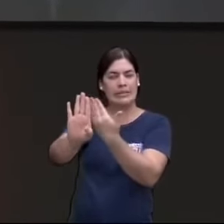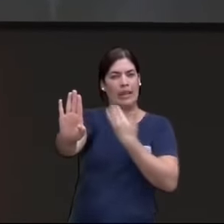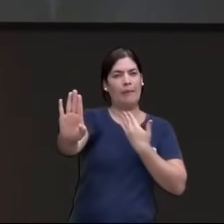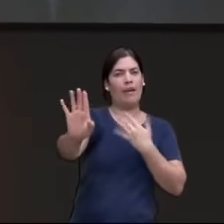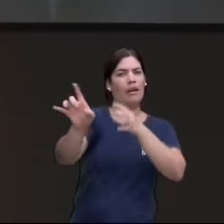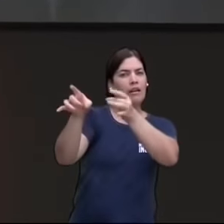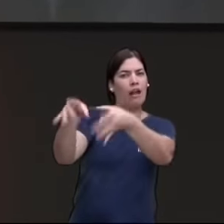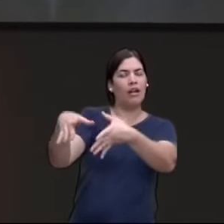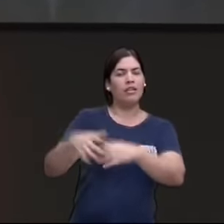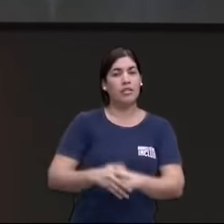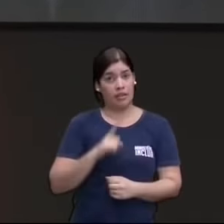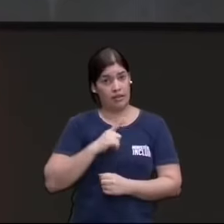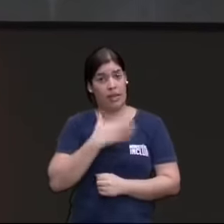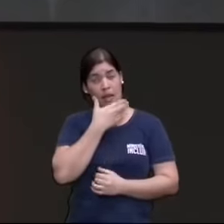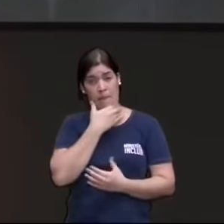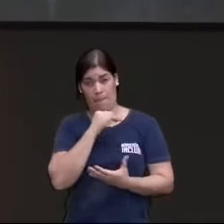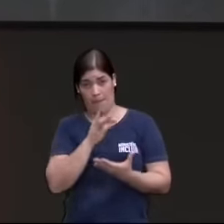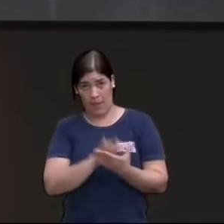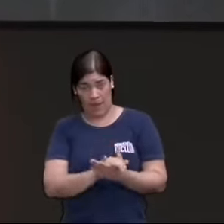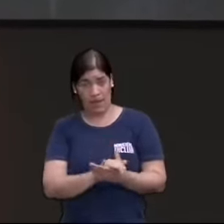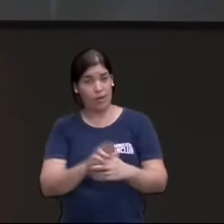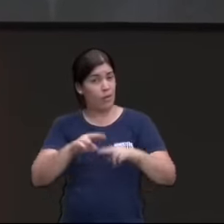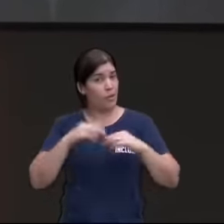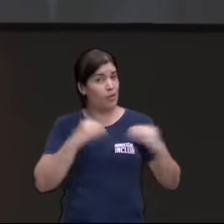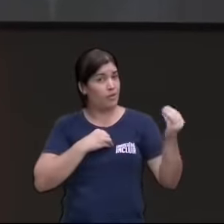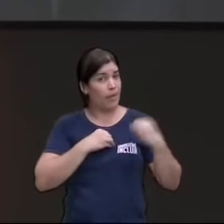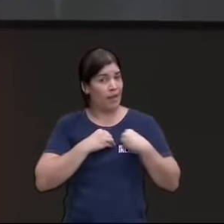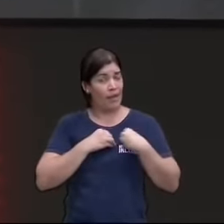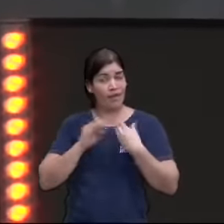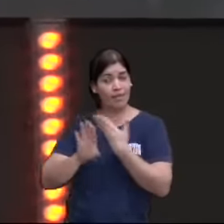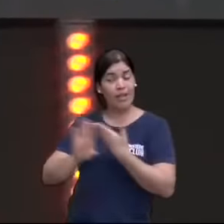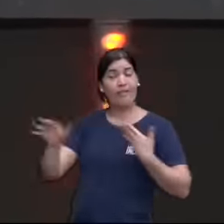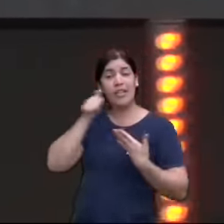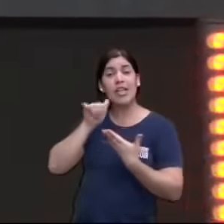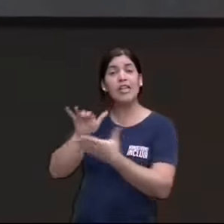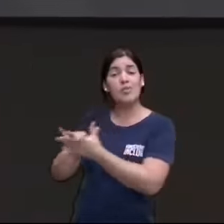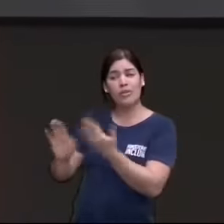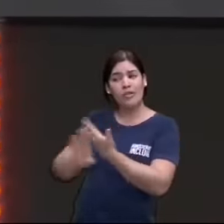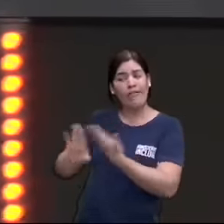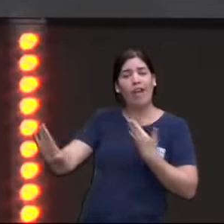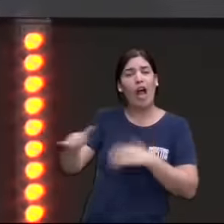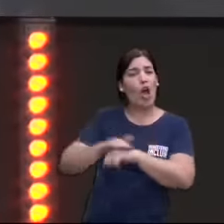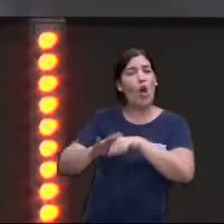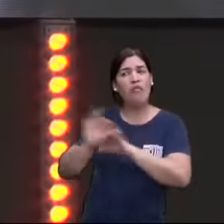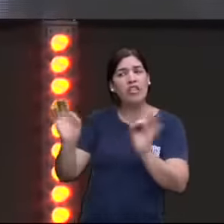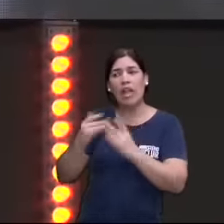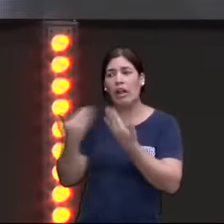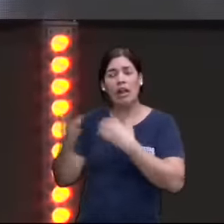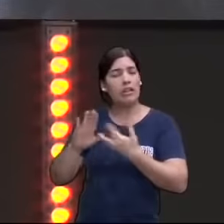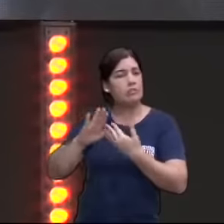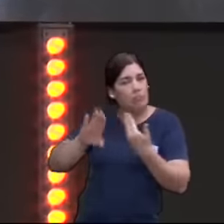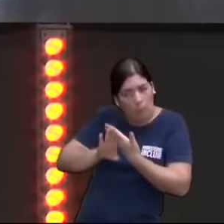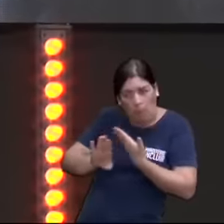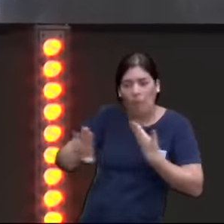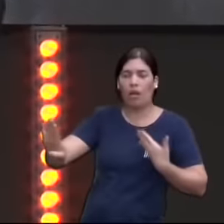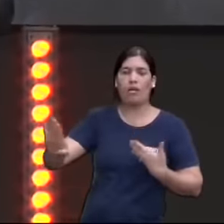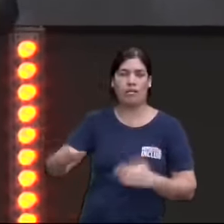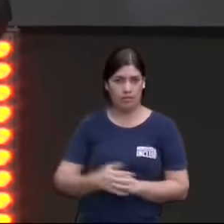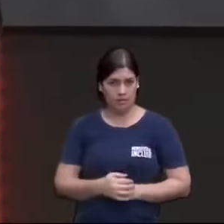Tem marido que, por causa de pecado, ele se afastou da esposa, eles não conversam mais, eles não dialogam mais.